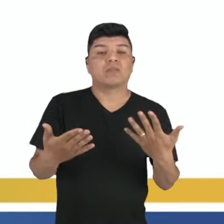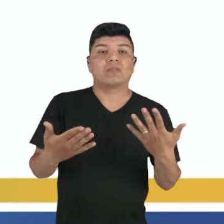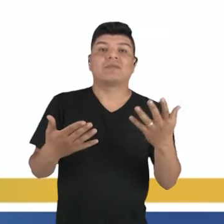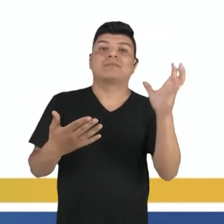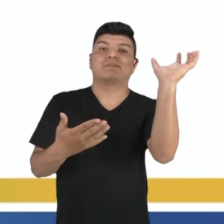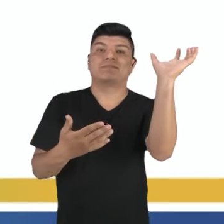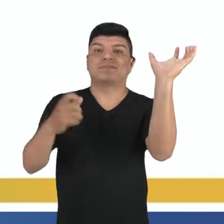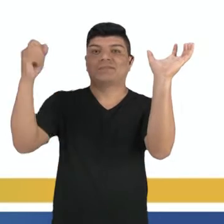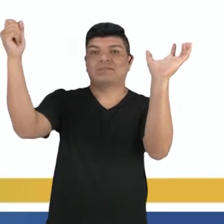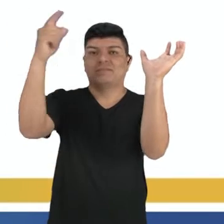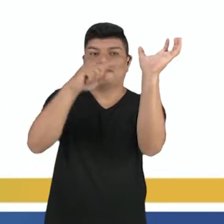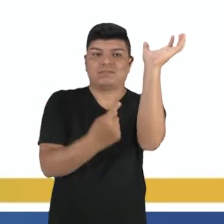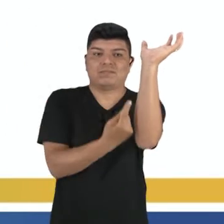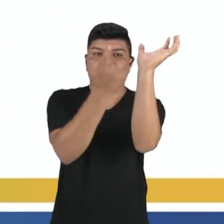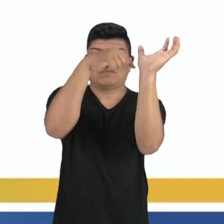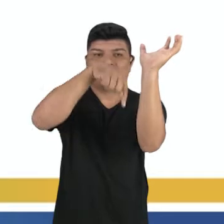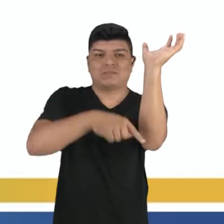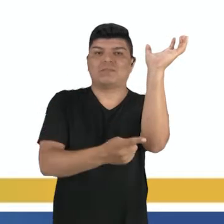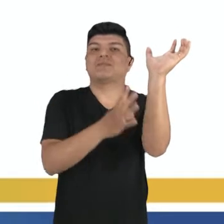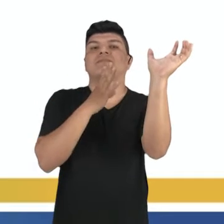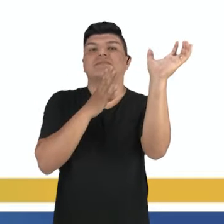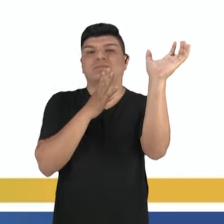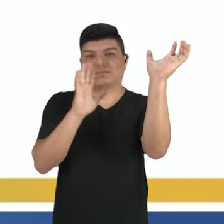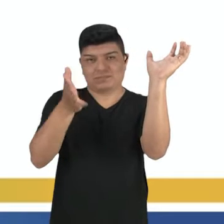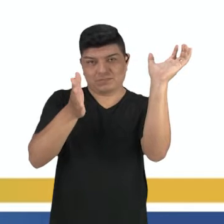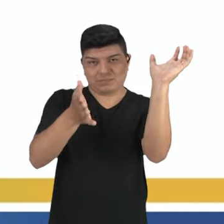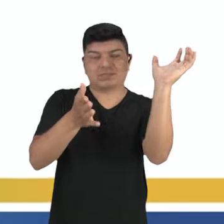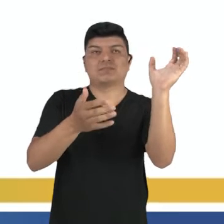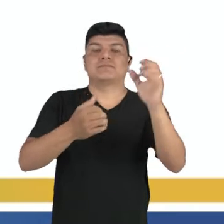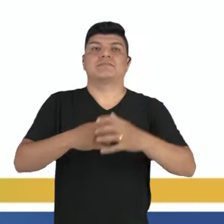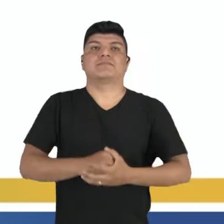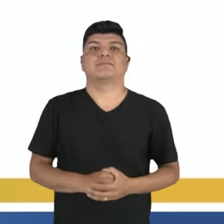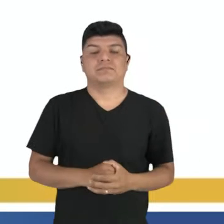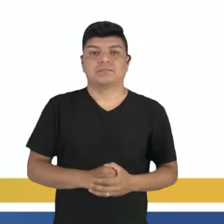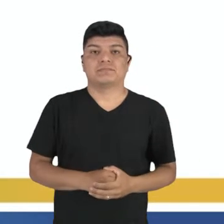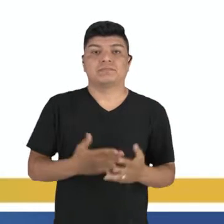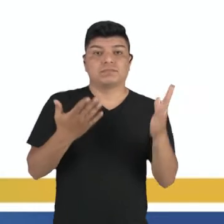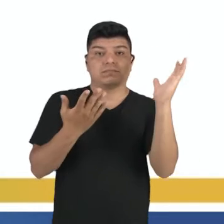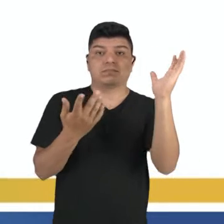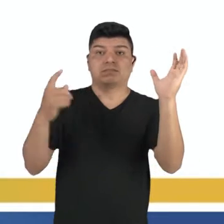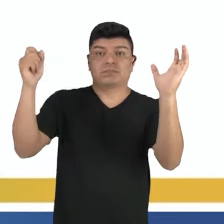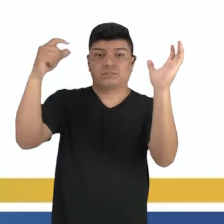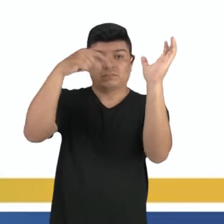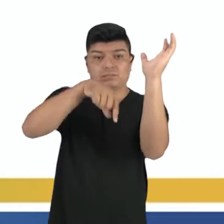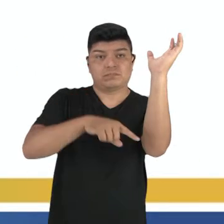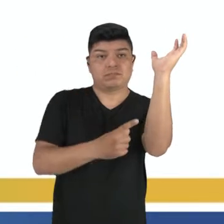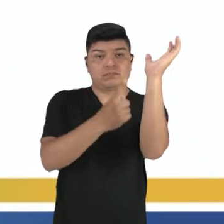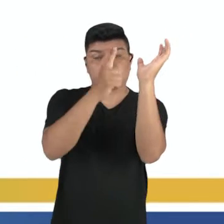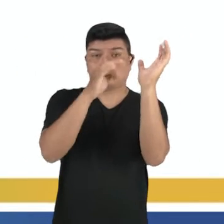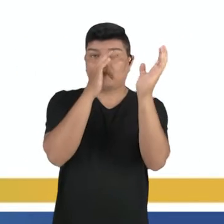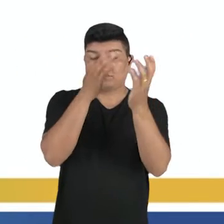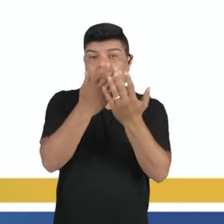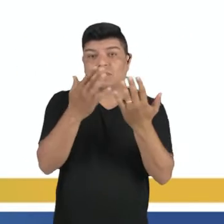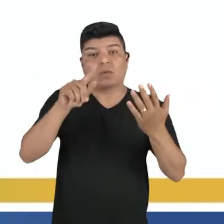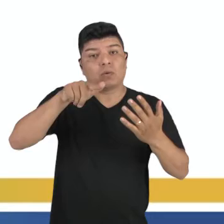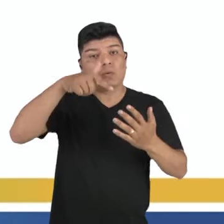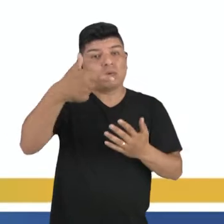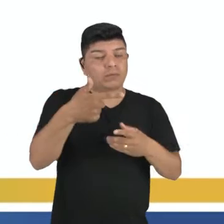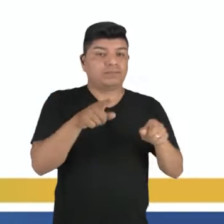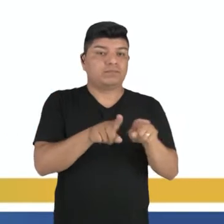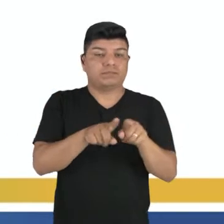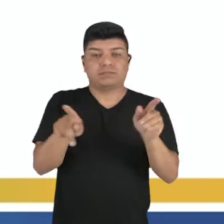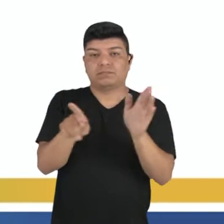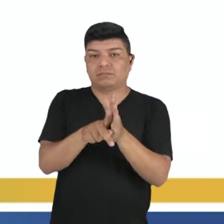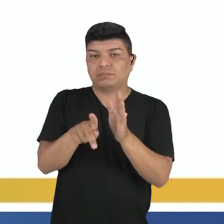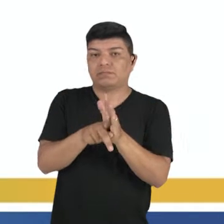é fotossíntese todos nós já sabemos o que que é a fotossíntese é desse processo as plantas né ou outros